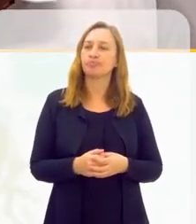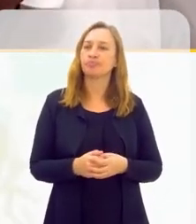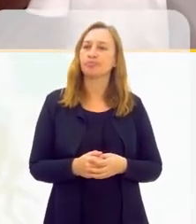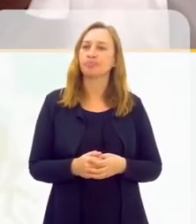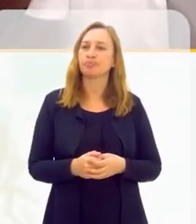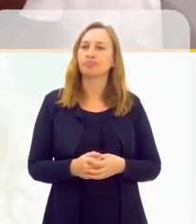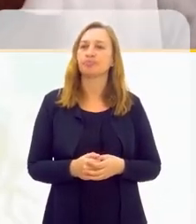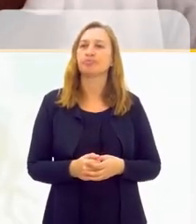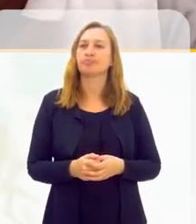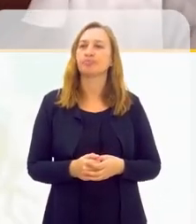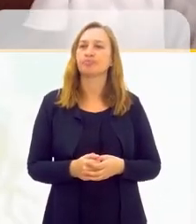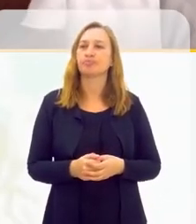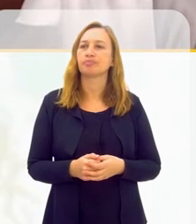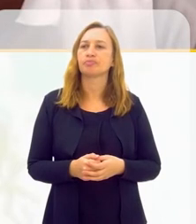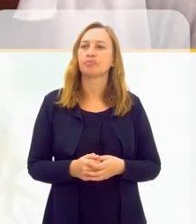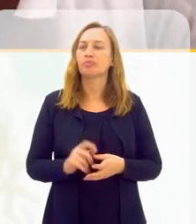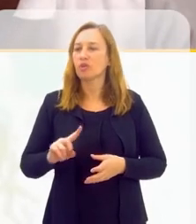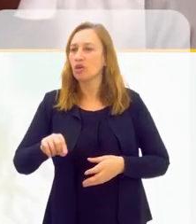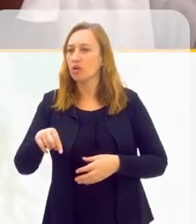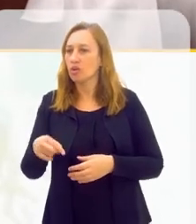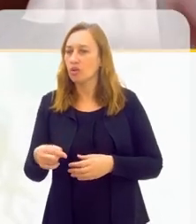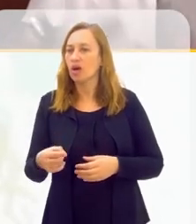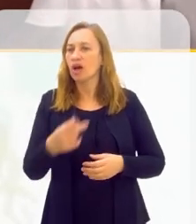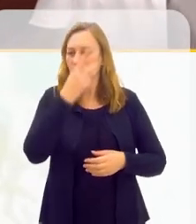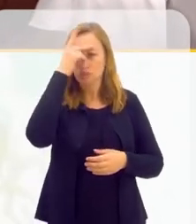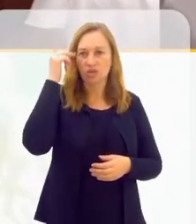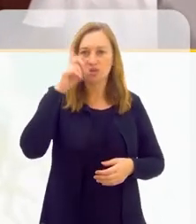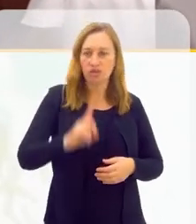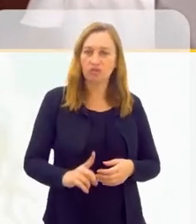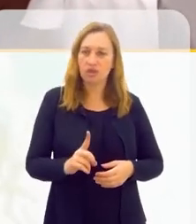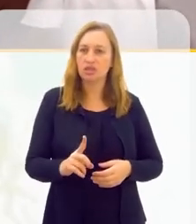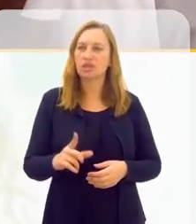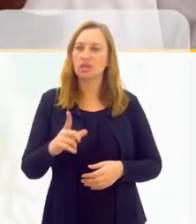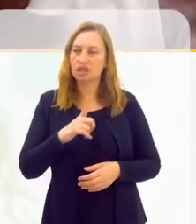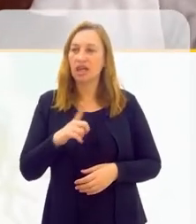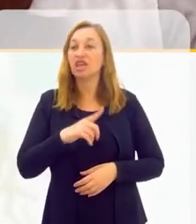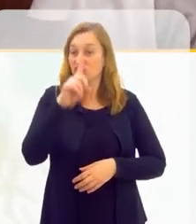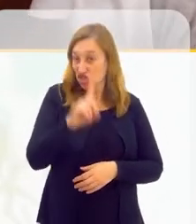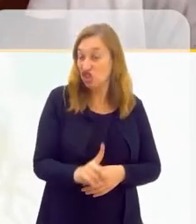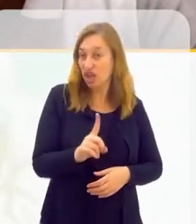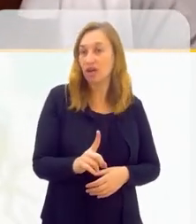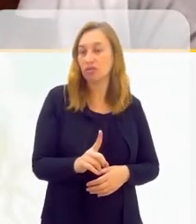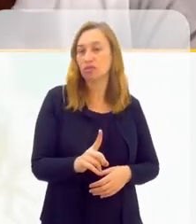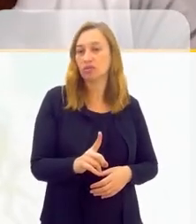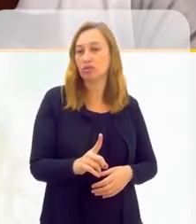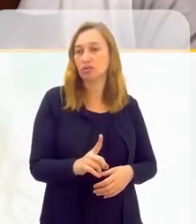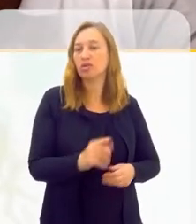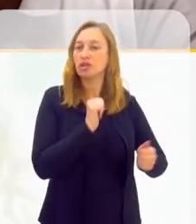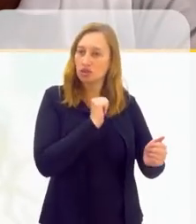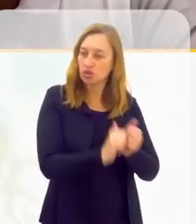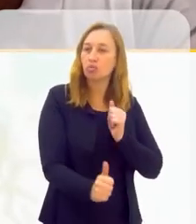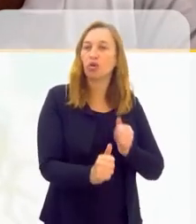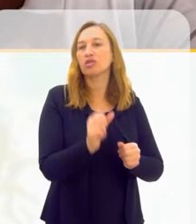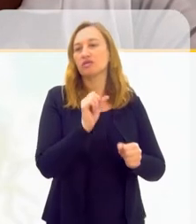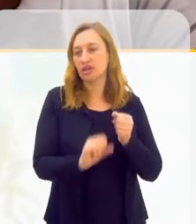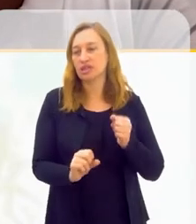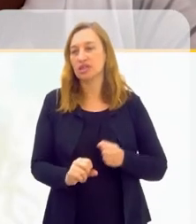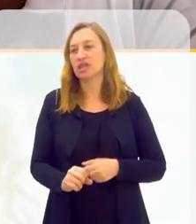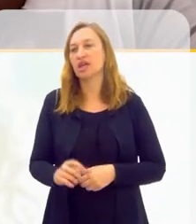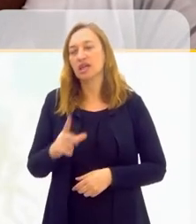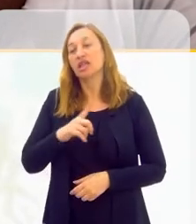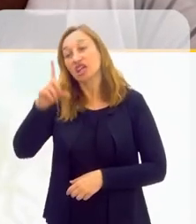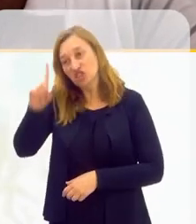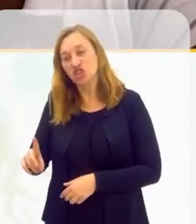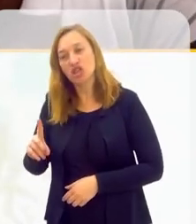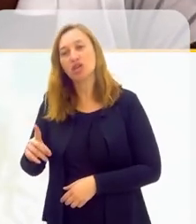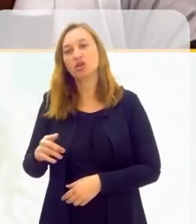onde em cada ginásio pode chegar uma pessoa com deficiência e tem direito a fazer a prática, tem direito a retirar partido e, acima de tudo, tem direito a